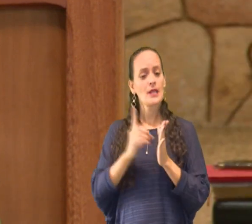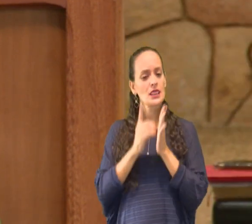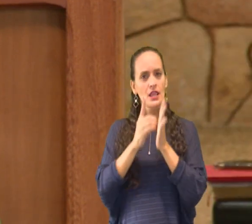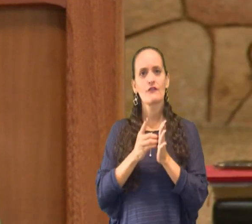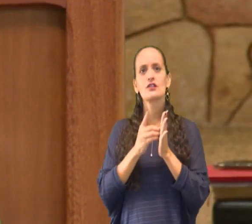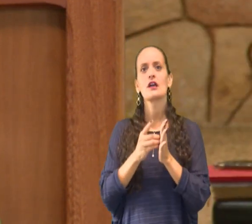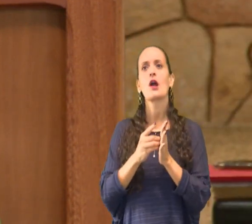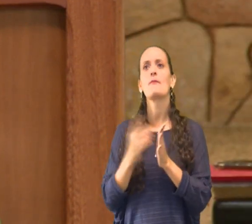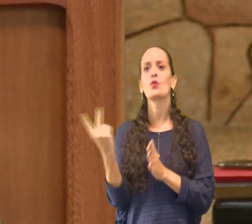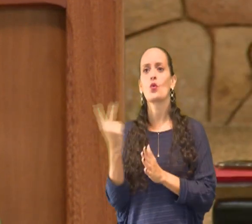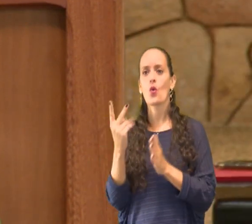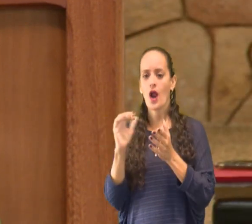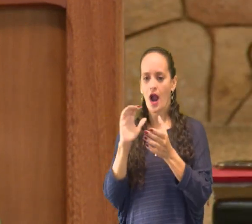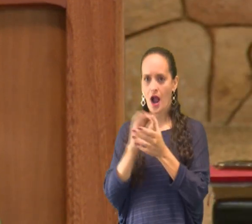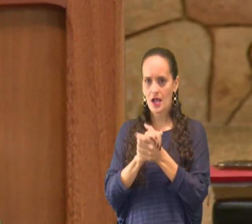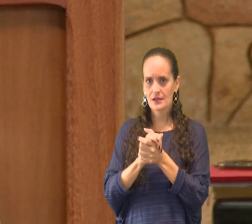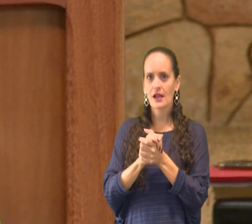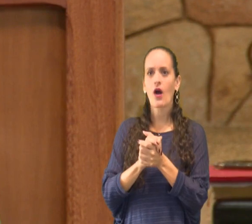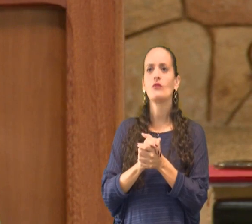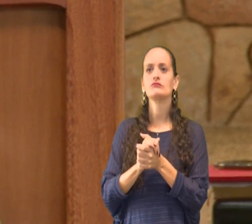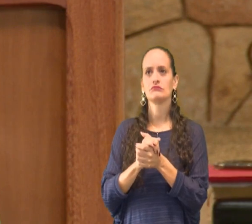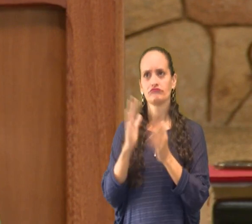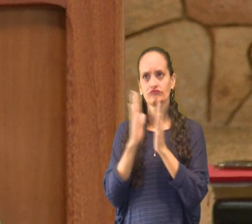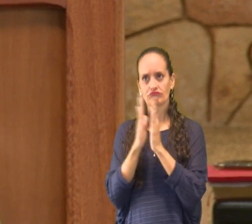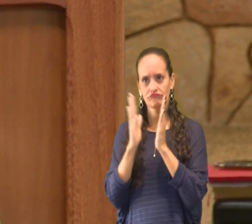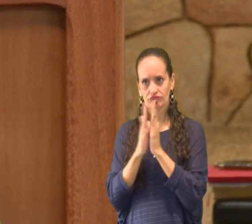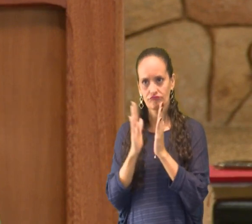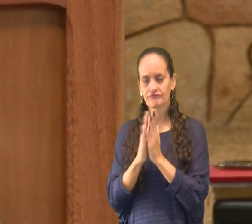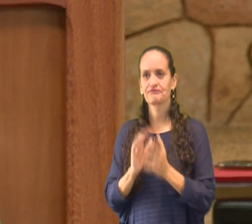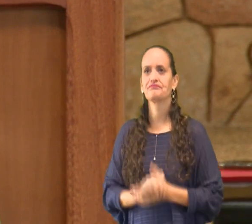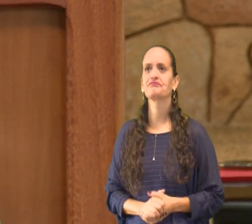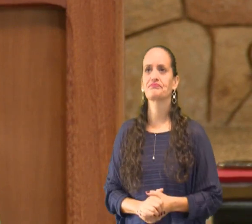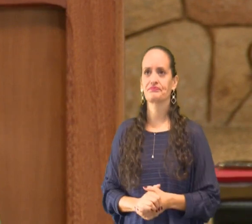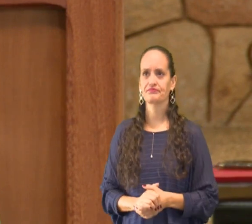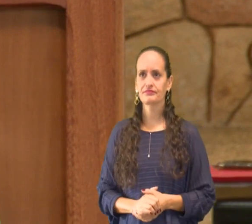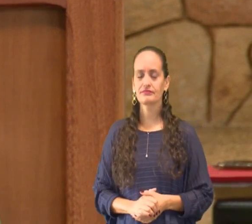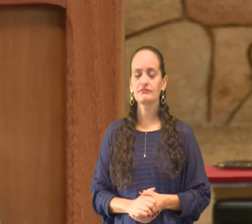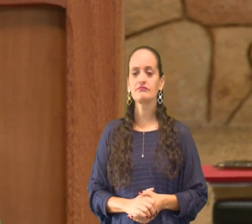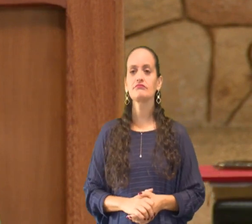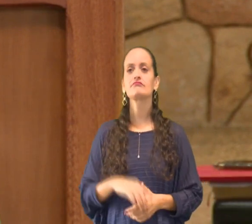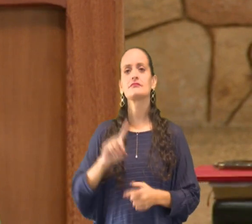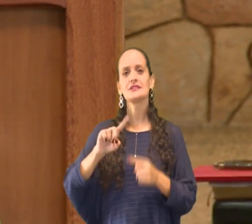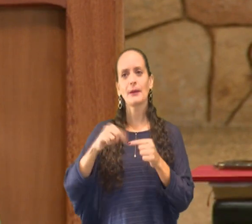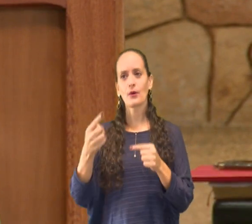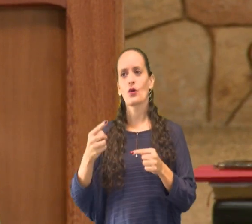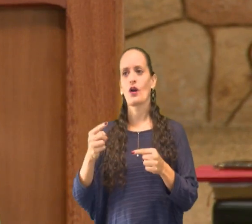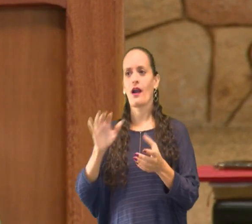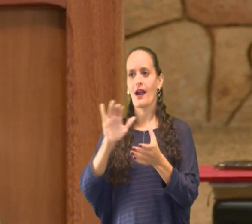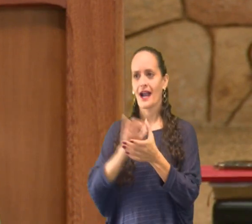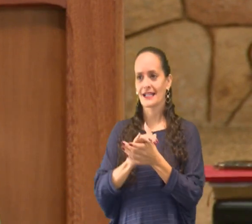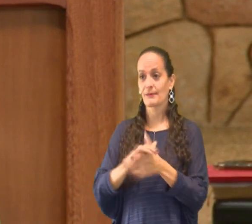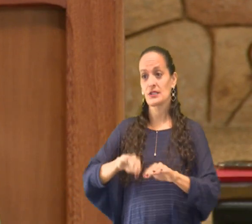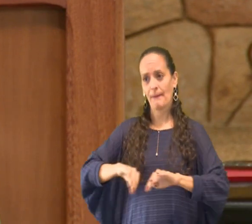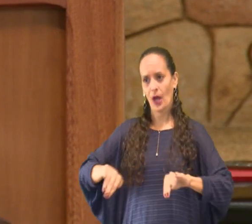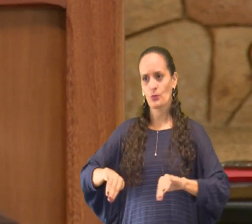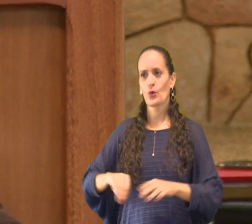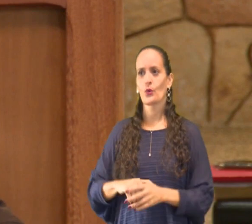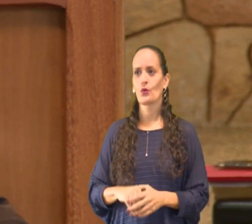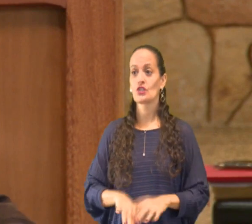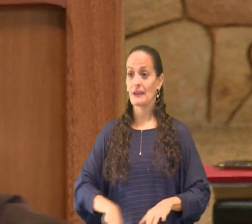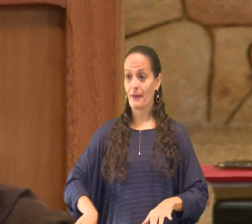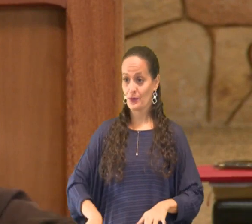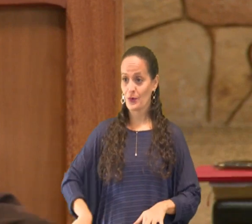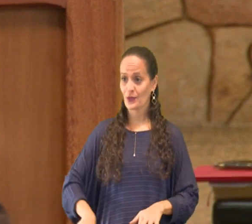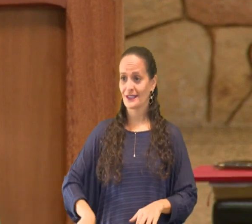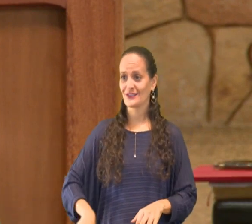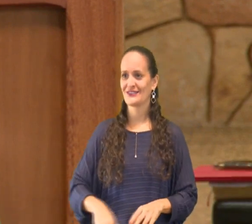devocionário para o casal especificamente. Depois do casamento vieram os filhos, e para a